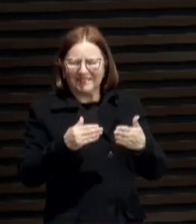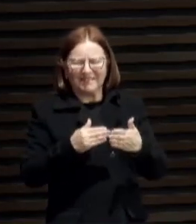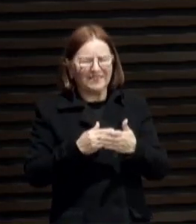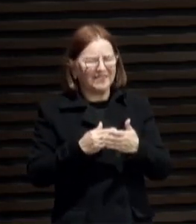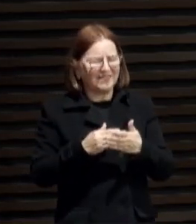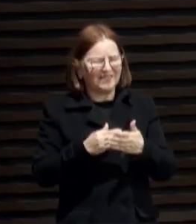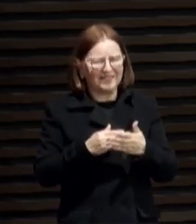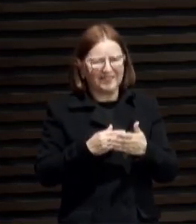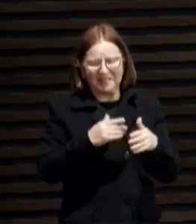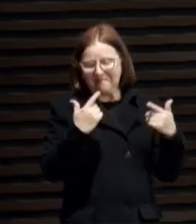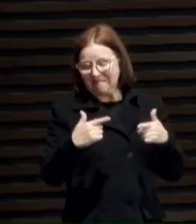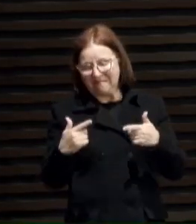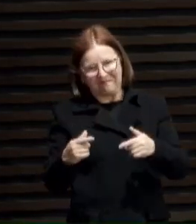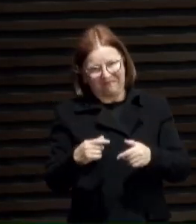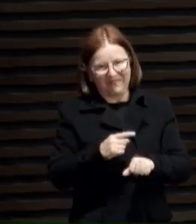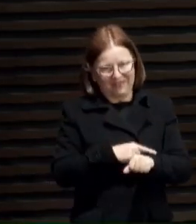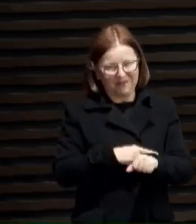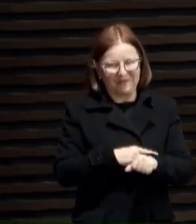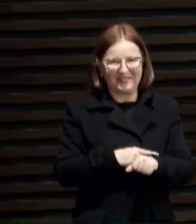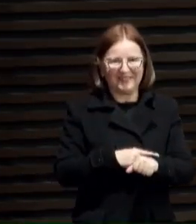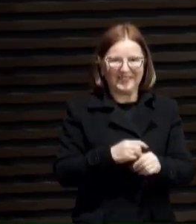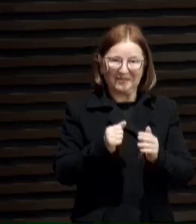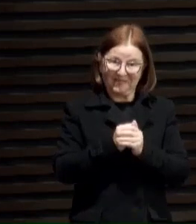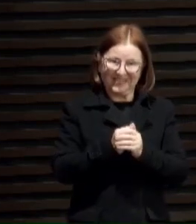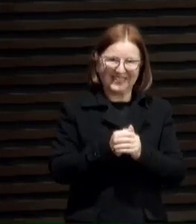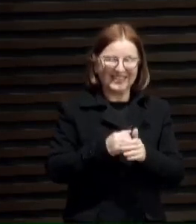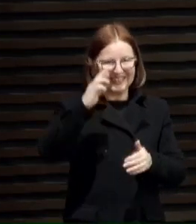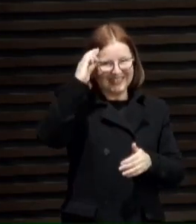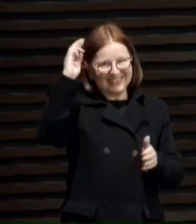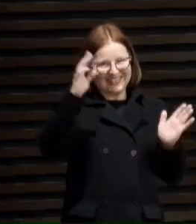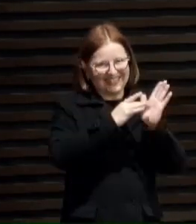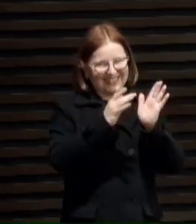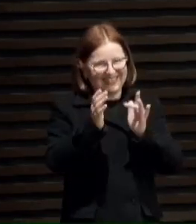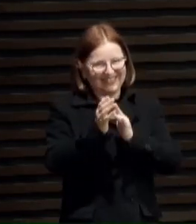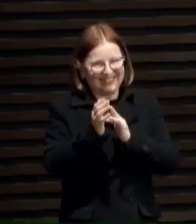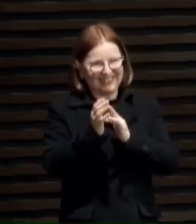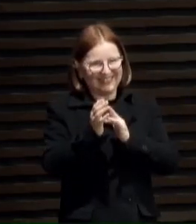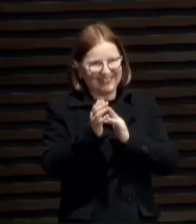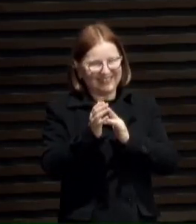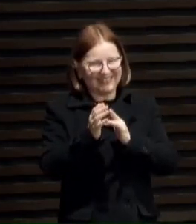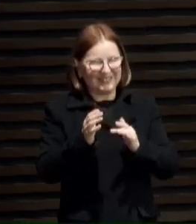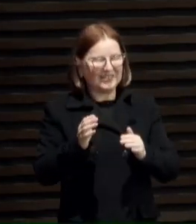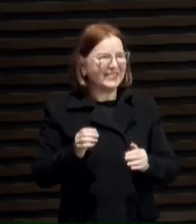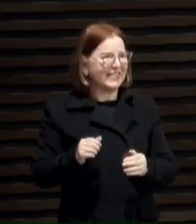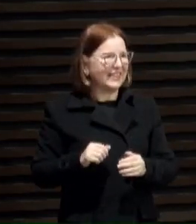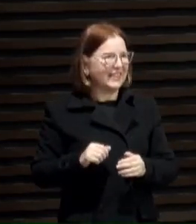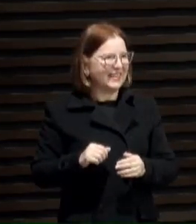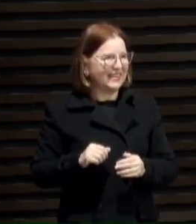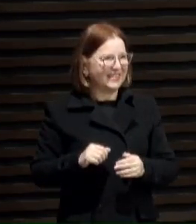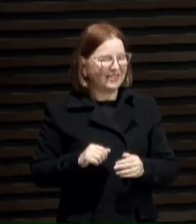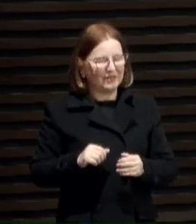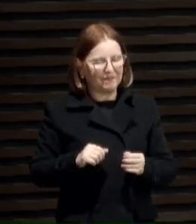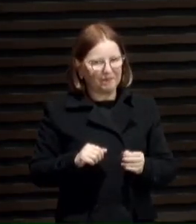qualquer situação. Amém? Que o Senhor Jesus, vamos ter mais um cântico agora, que o